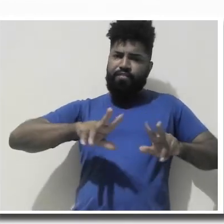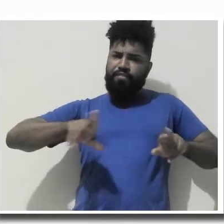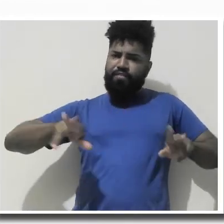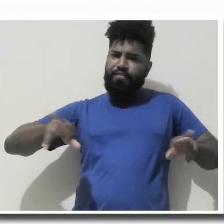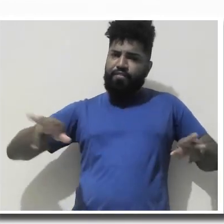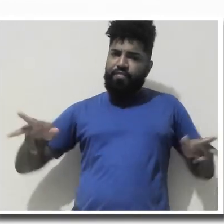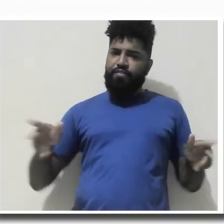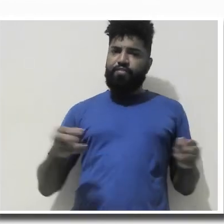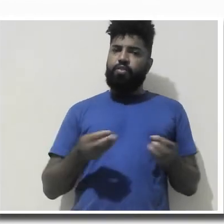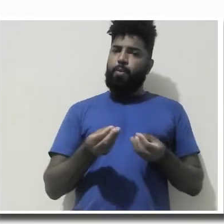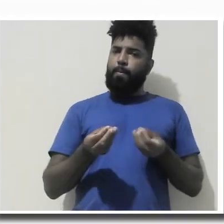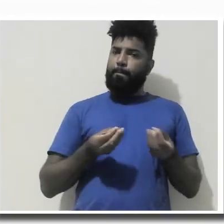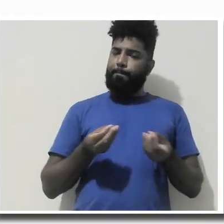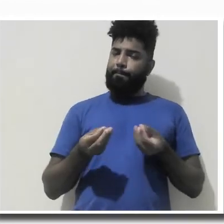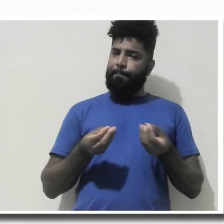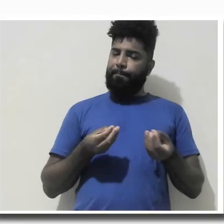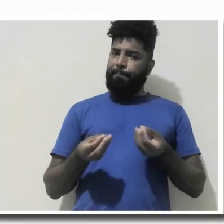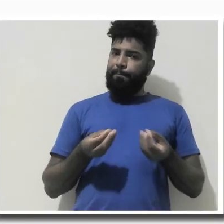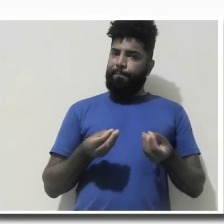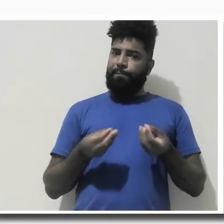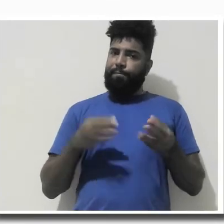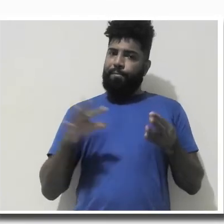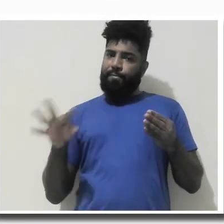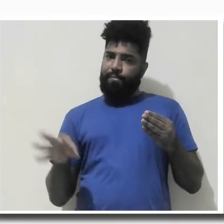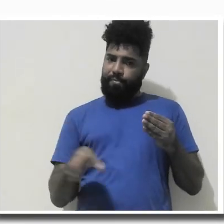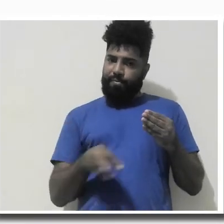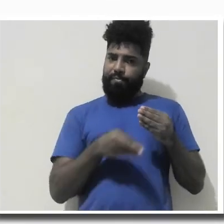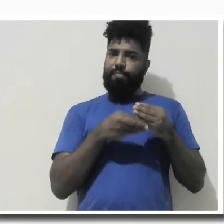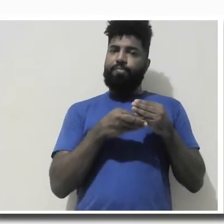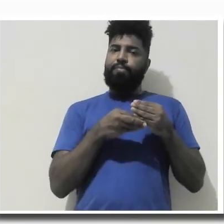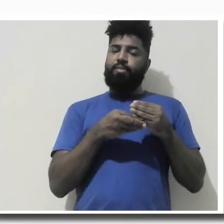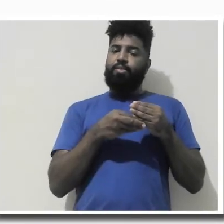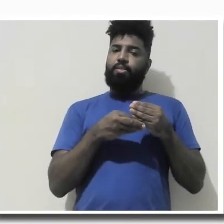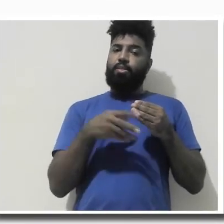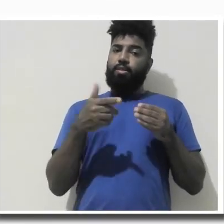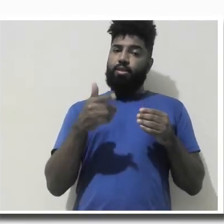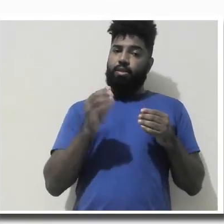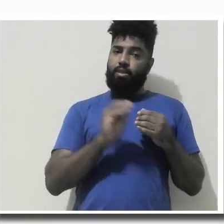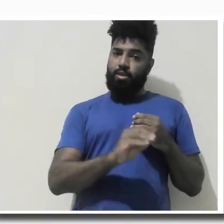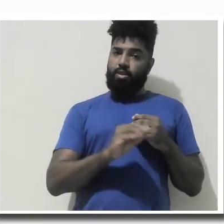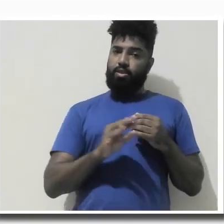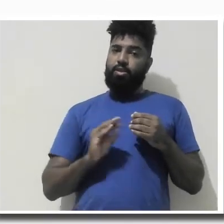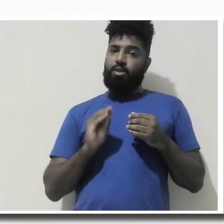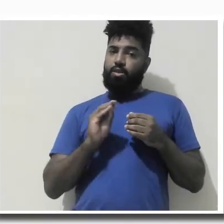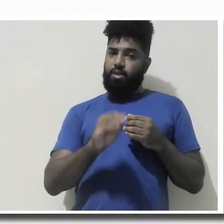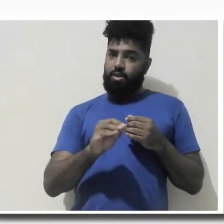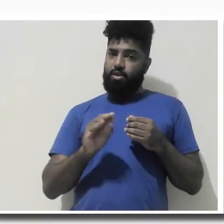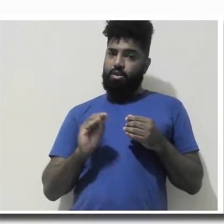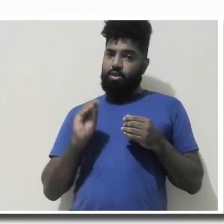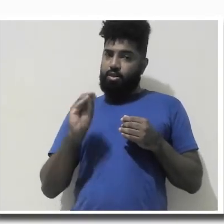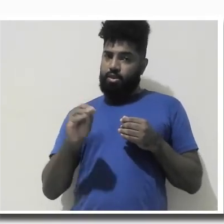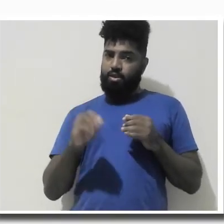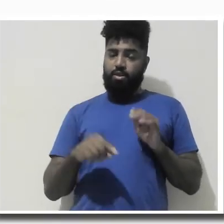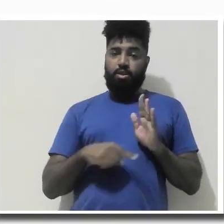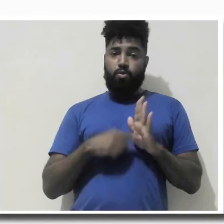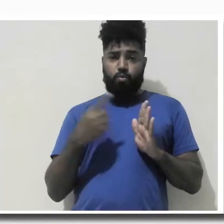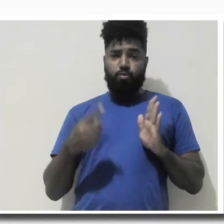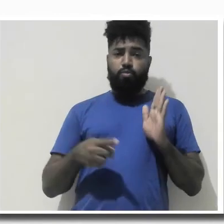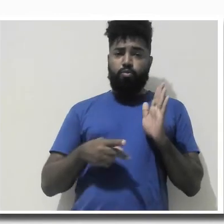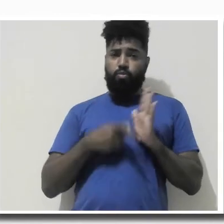diversas vezes a aplicação do complementar, 3 vezes, por exemplo,